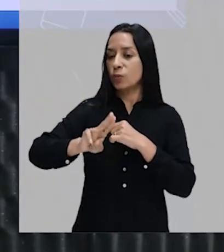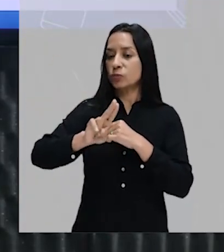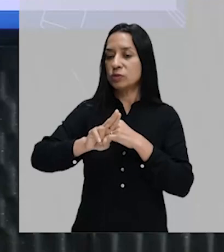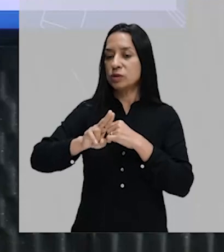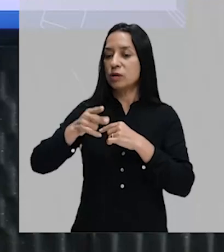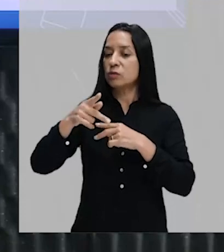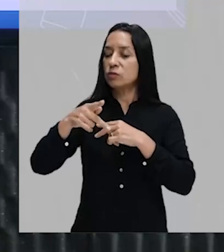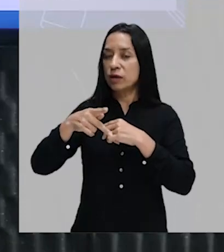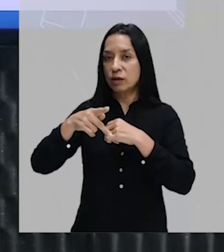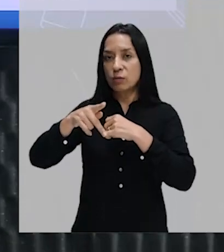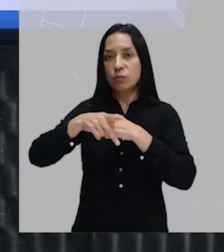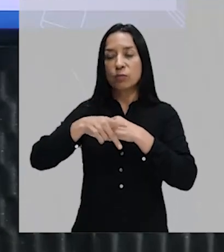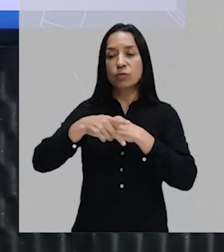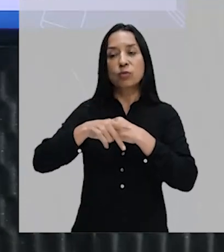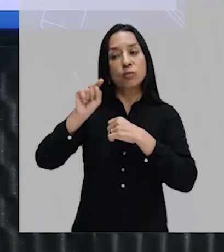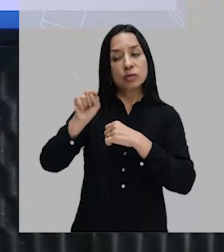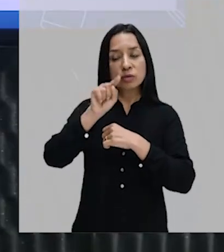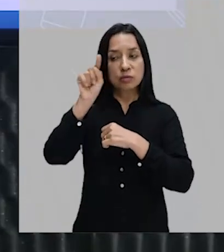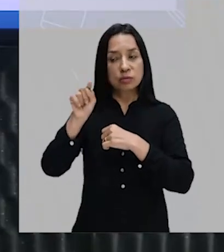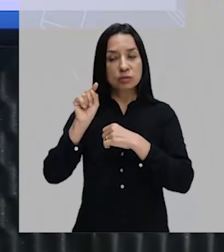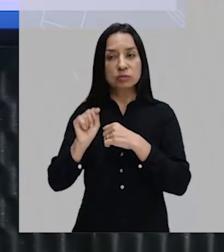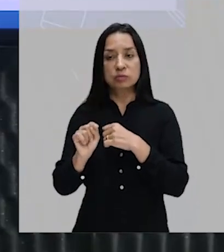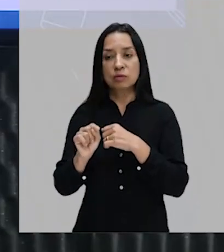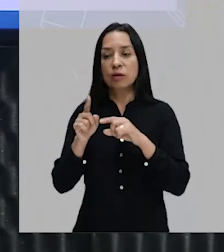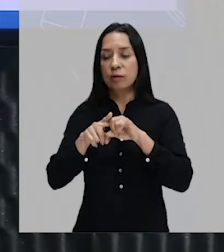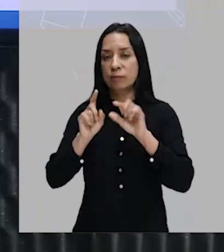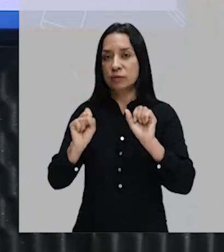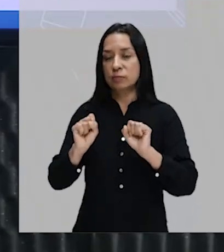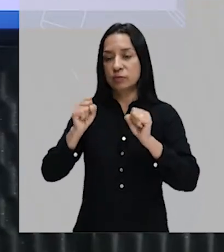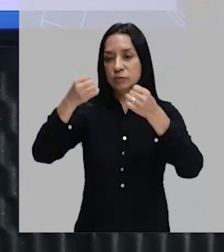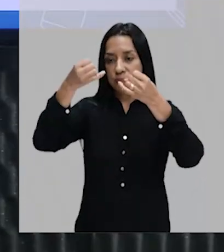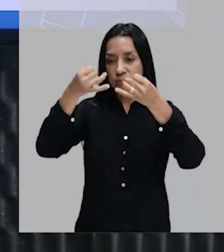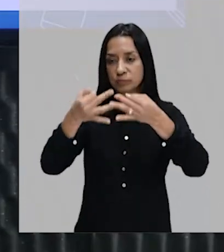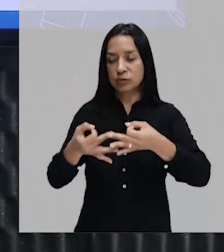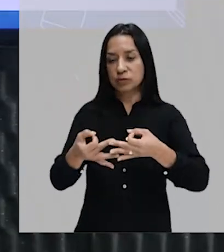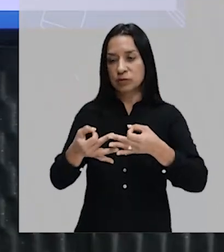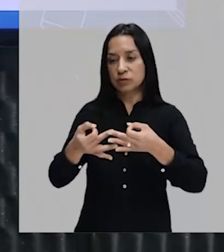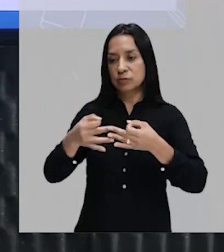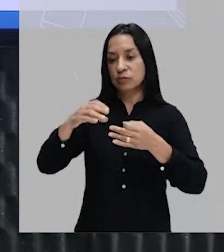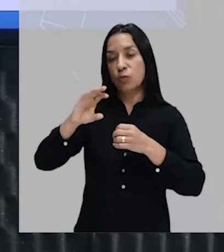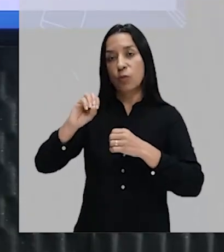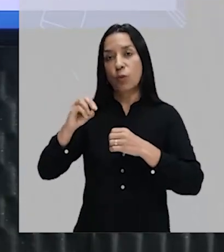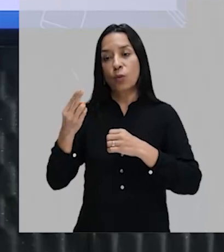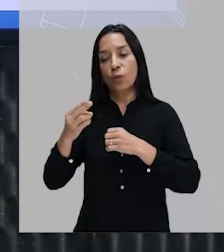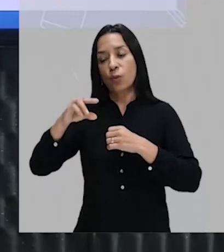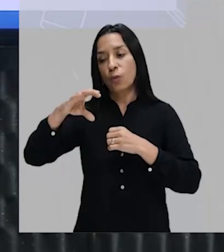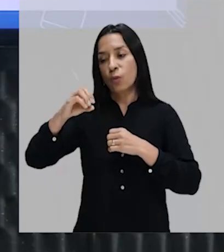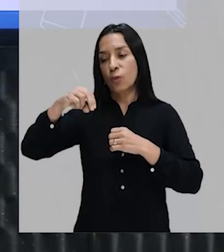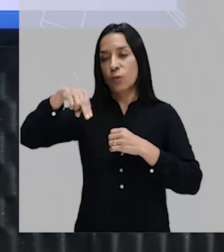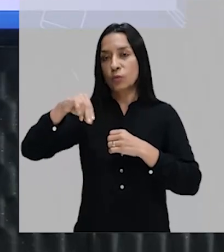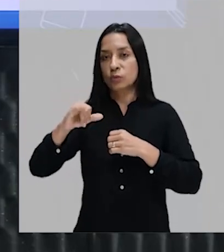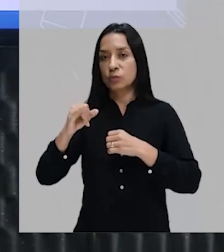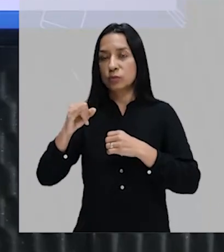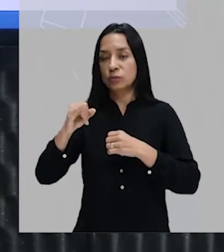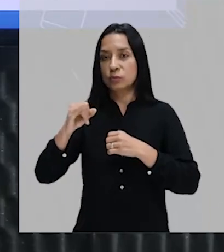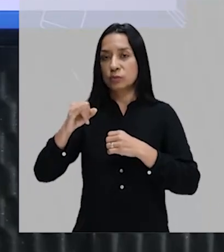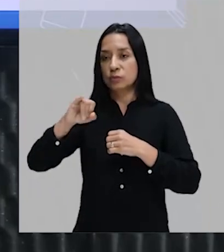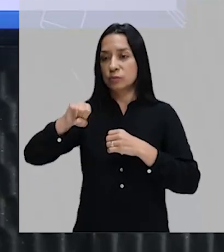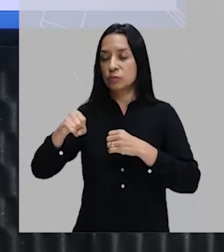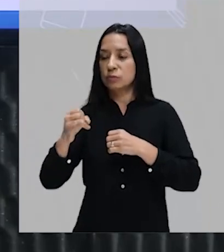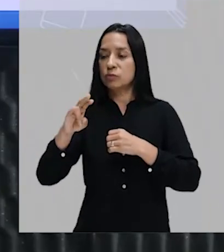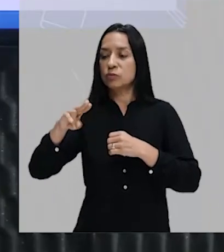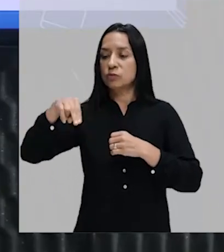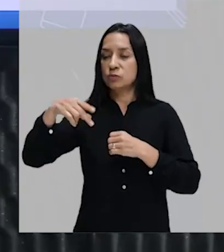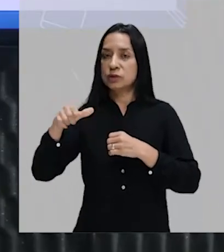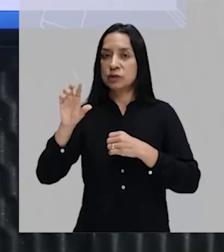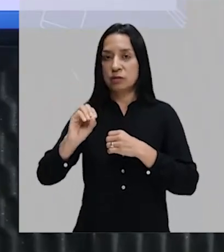pronome interrogativo. Mas ele pode ser explicativo, ele pode ser uma conjunção, não pode? Então, se eu não tiver a pontuação lá no